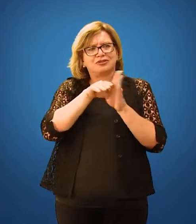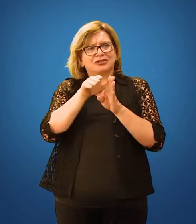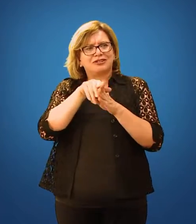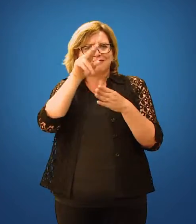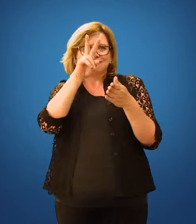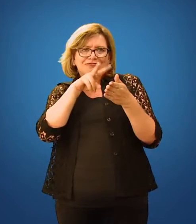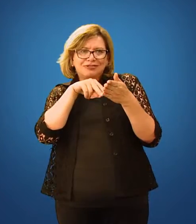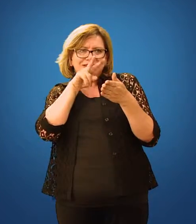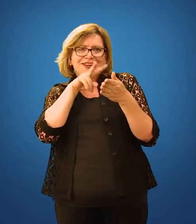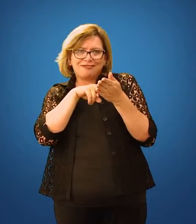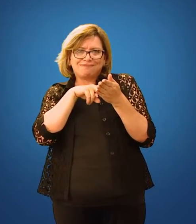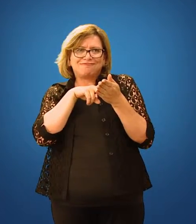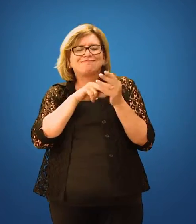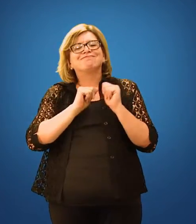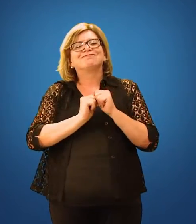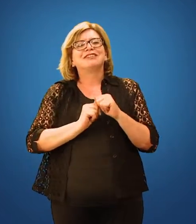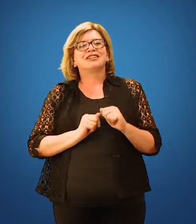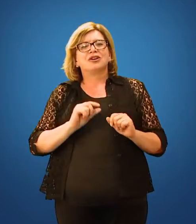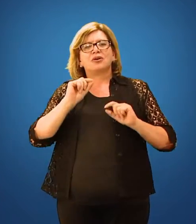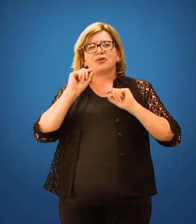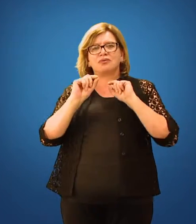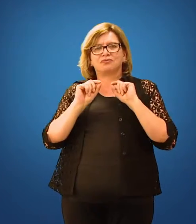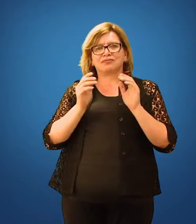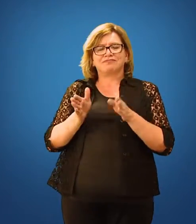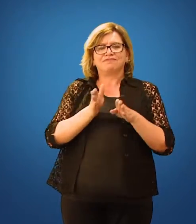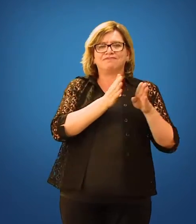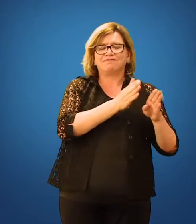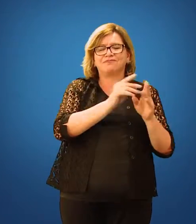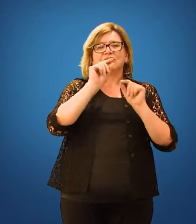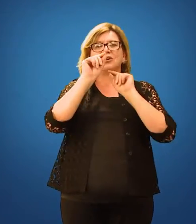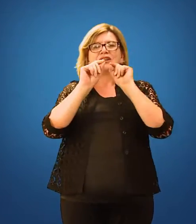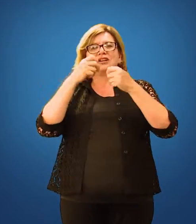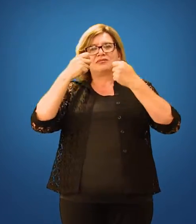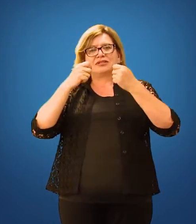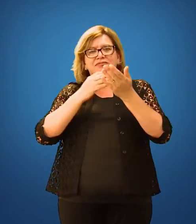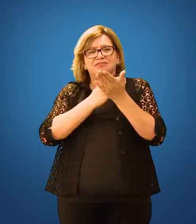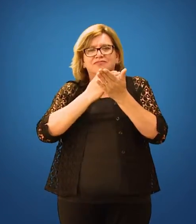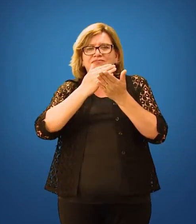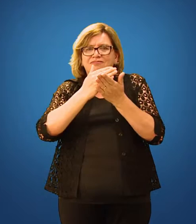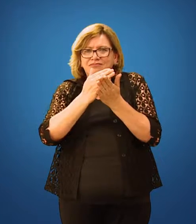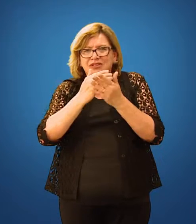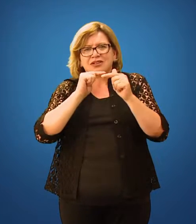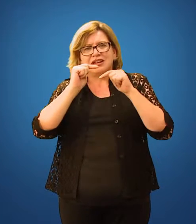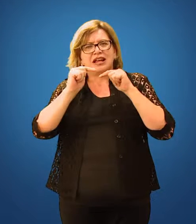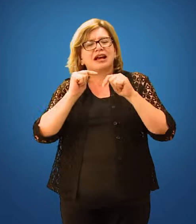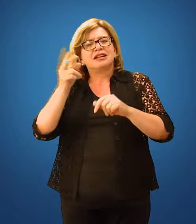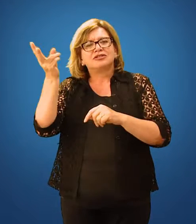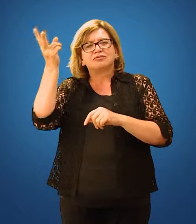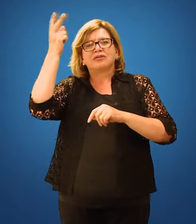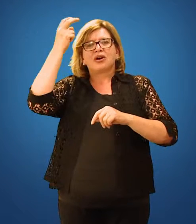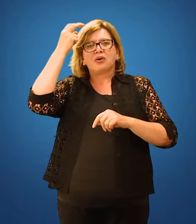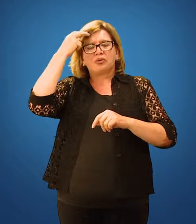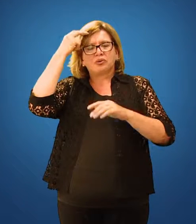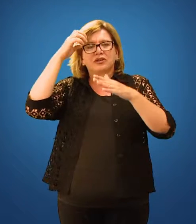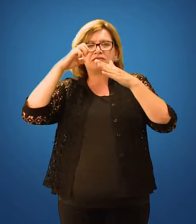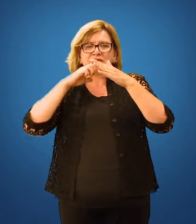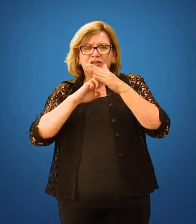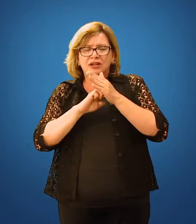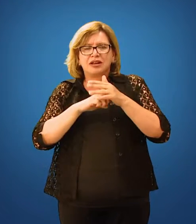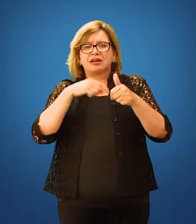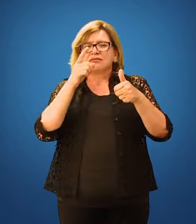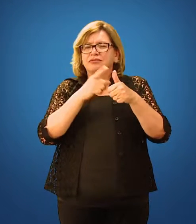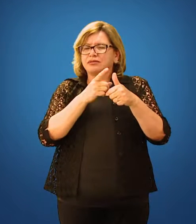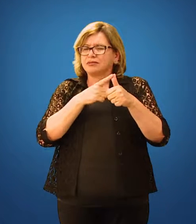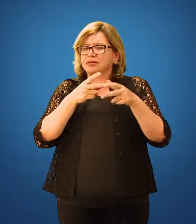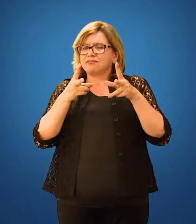é necessário para, então, começar a implementação da cultura empreendedora? Primeiro, nós temos que ter uma percepção crítica